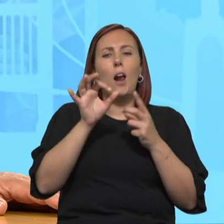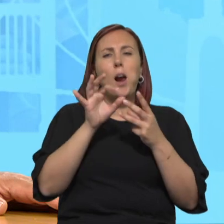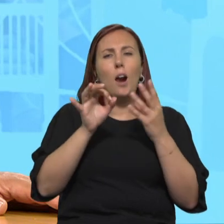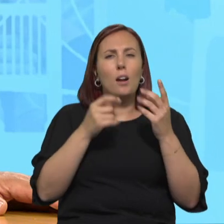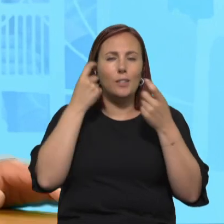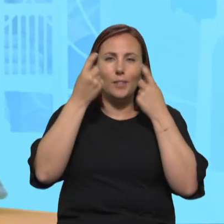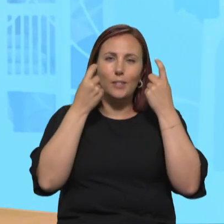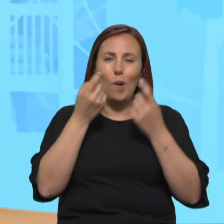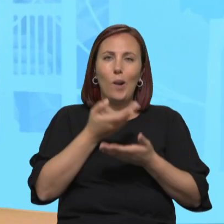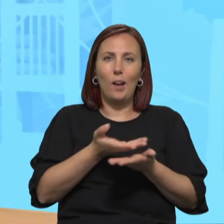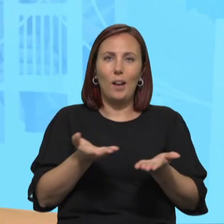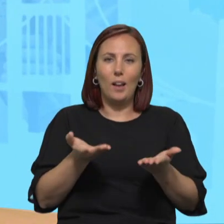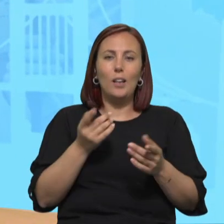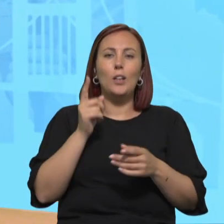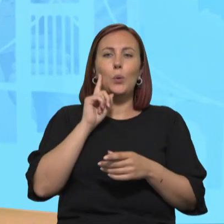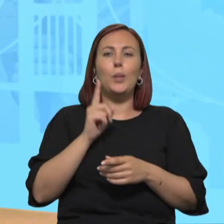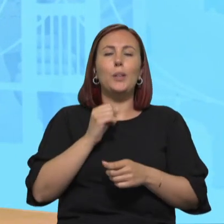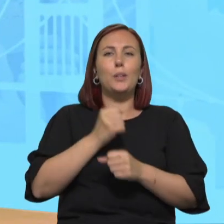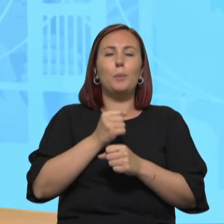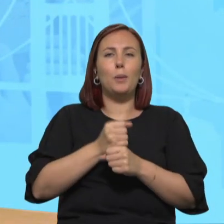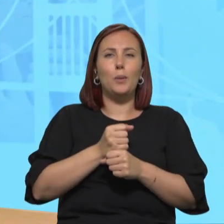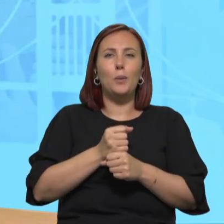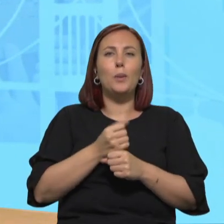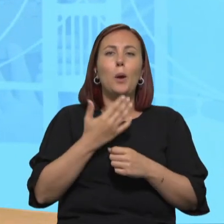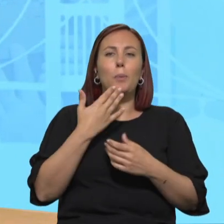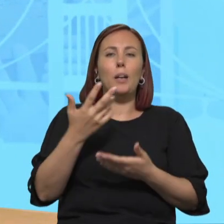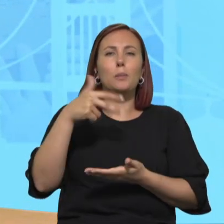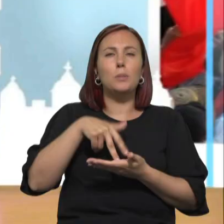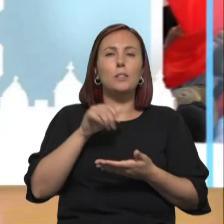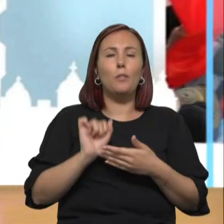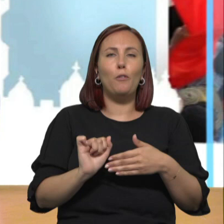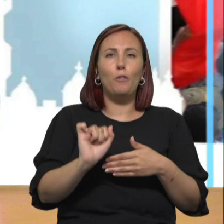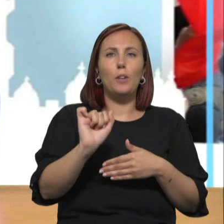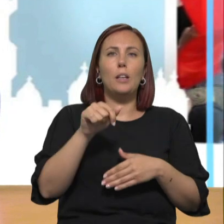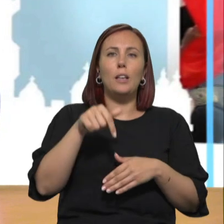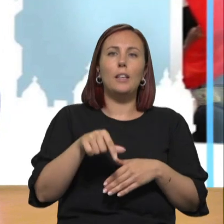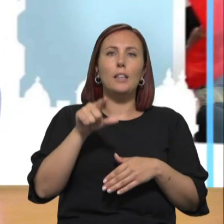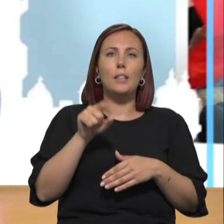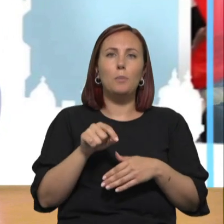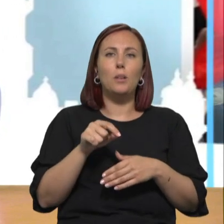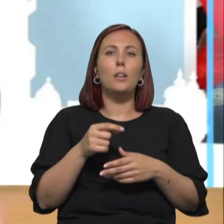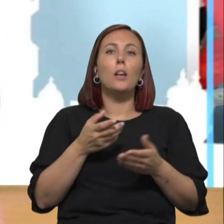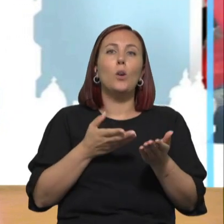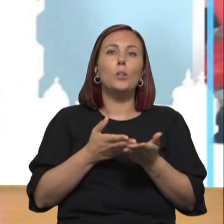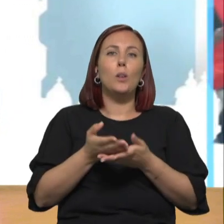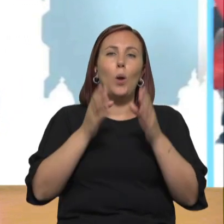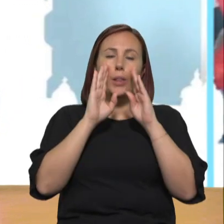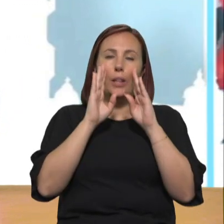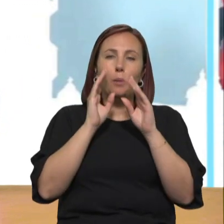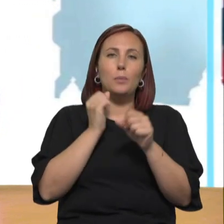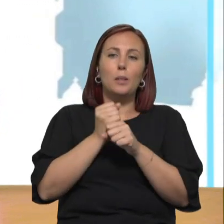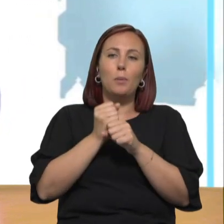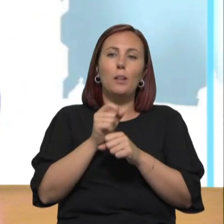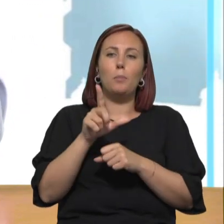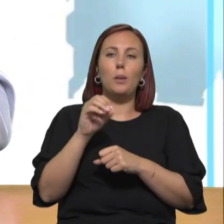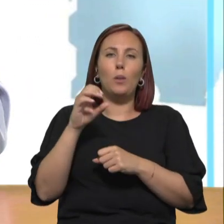reflexão neste Dia do Trabalhador. Muito obrigado pela sua presença aqui também. Continuaremos atentos ao trabalho desenvolvido pela Liga